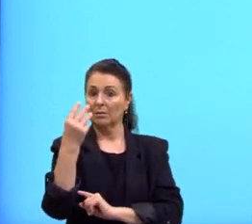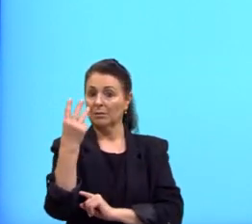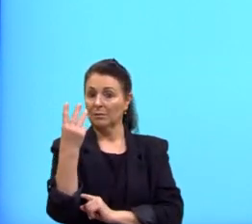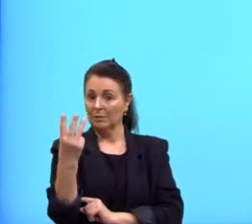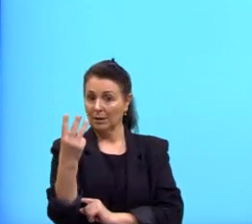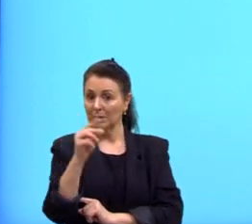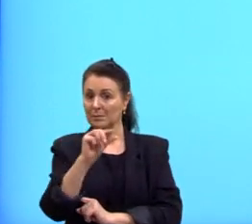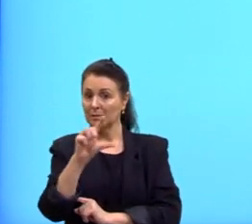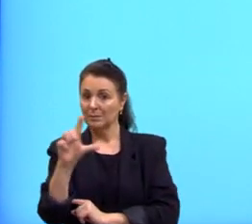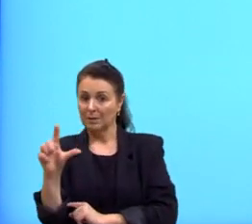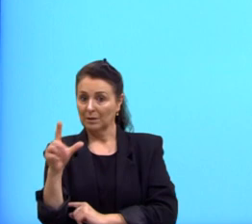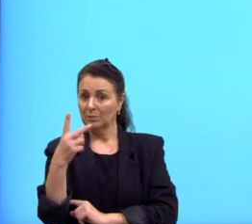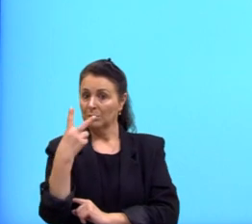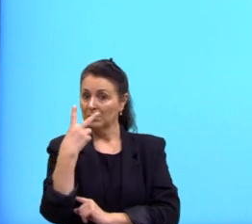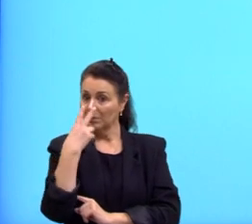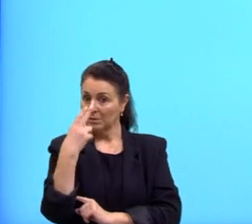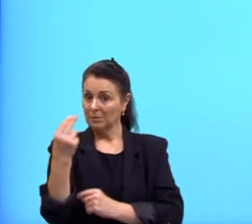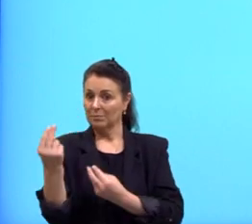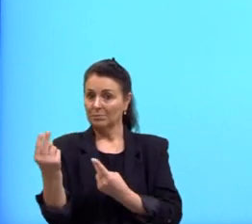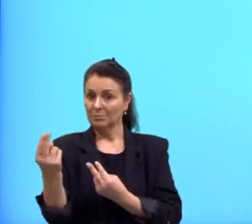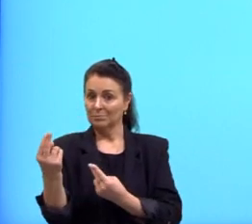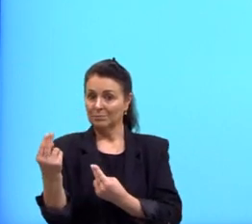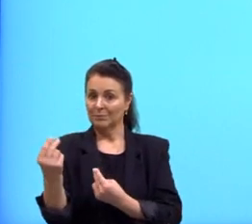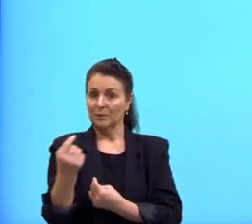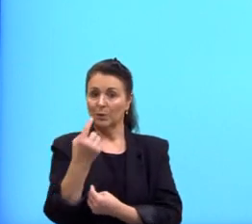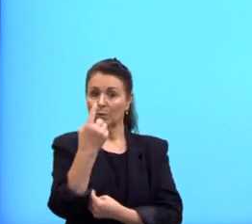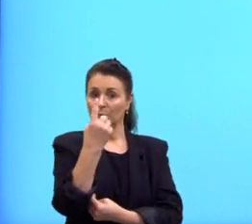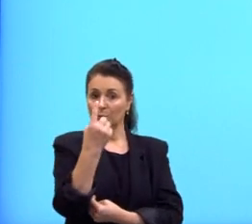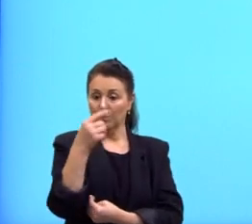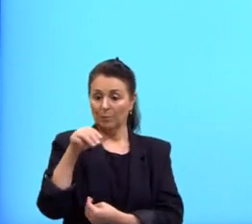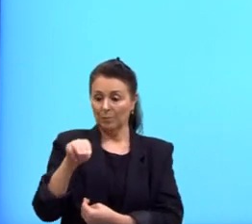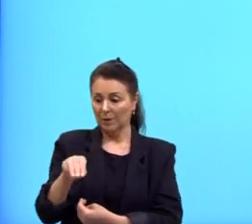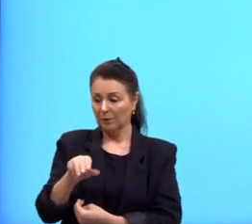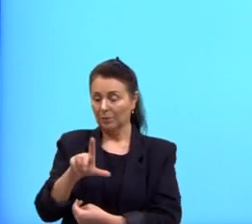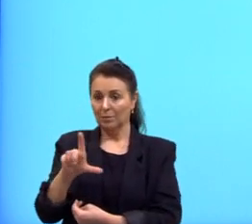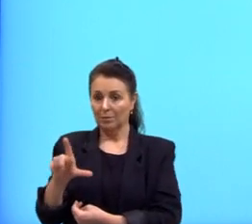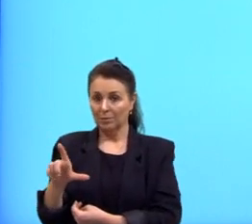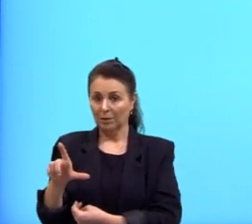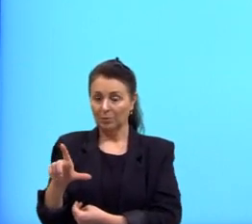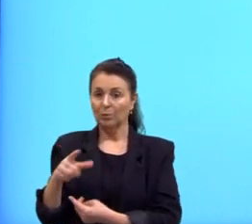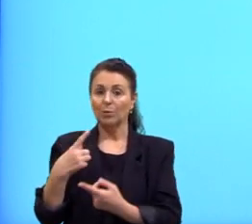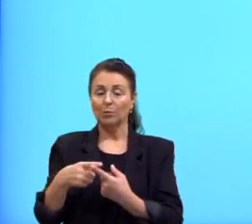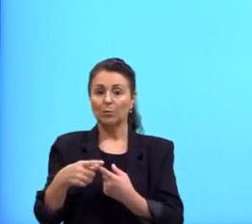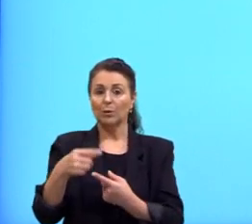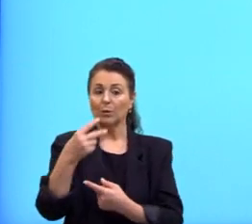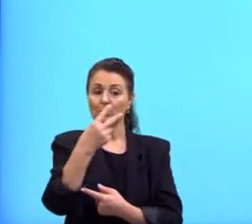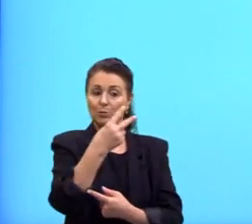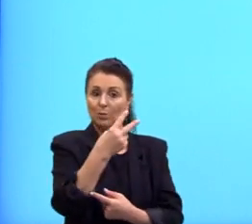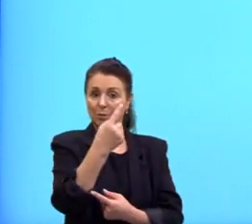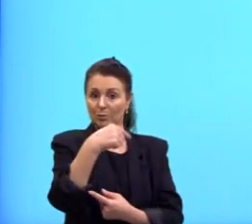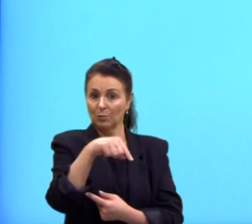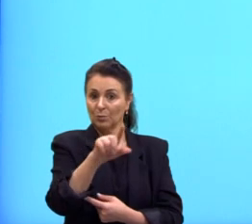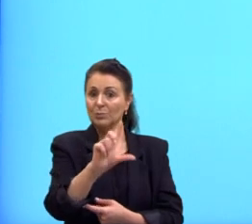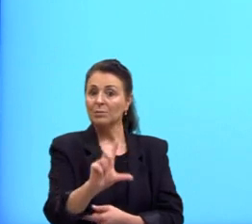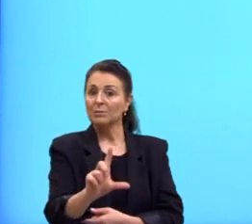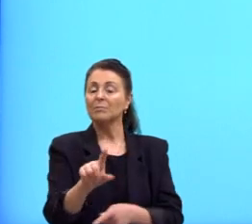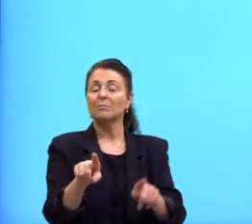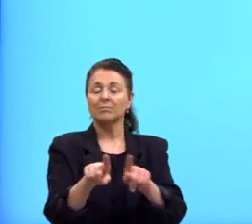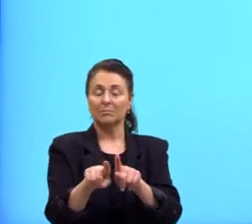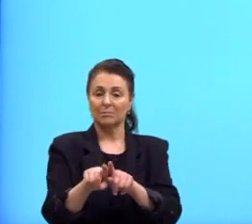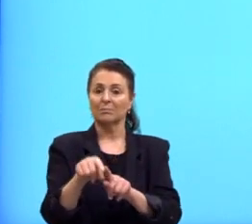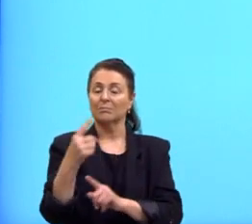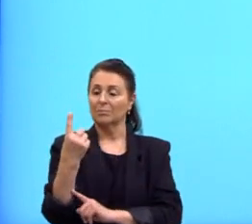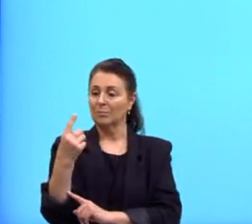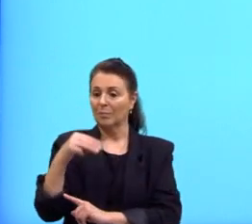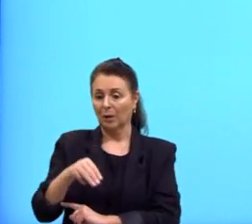mesma medida Então se um dos lados mede um metro porque nós determinamos é porque os outros dois lados também